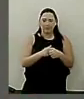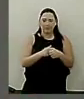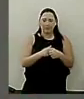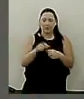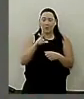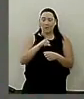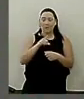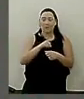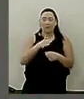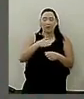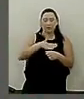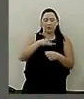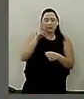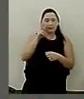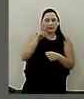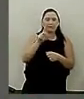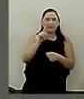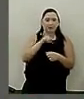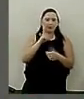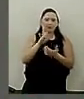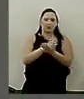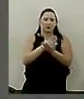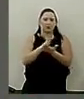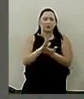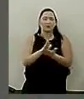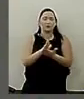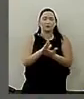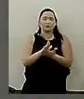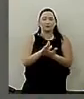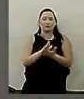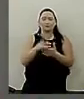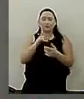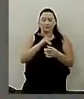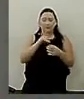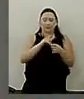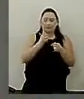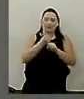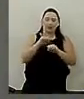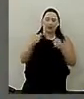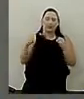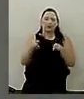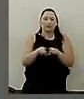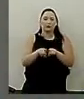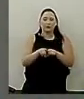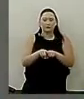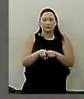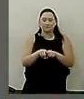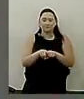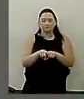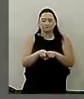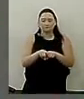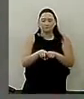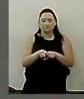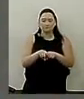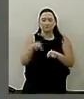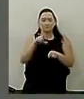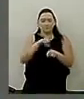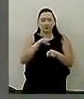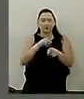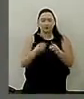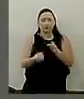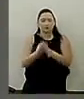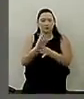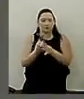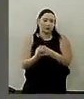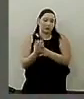Eu gostaria muito de ver. Já vi alguns. Não vi grandes. Mas já vi alguns milagres que